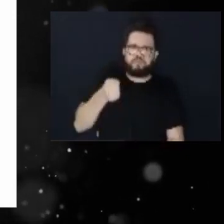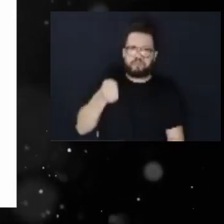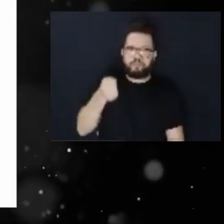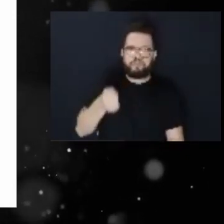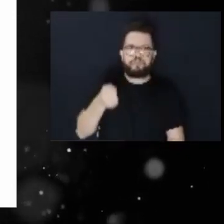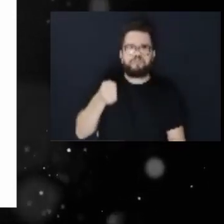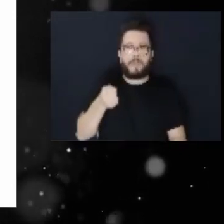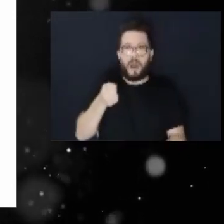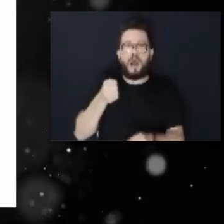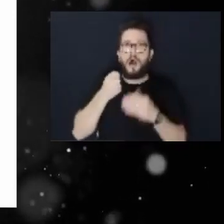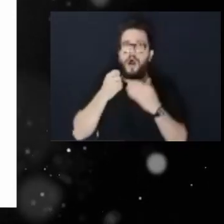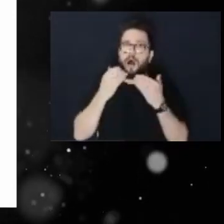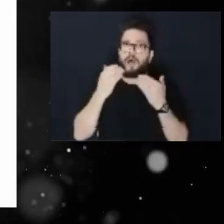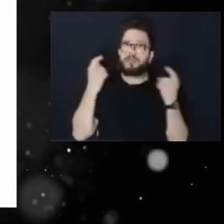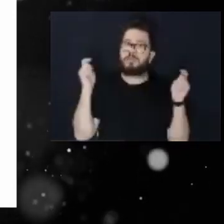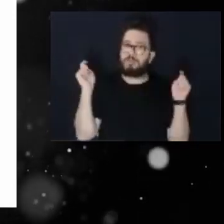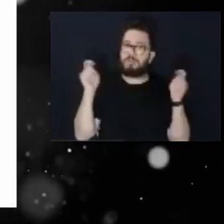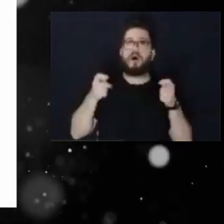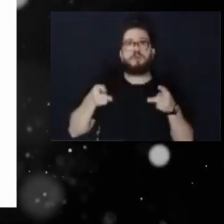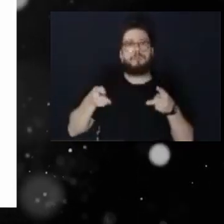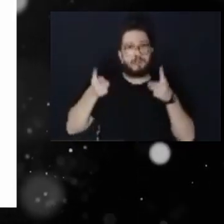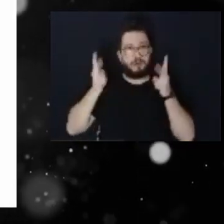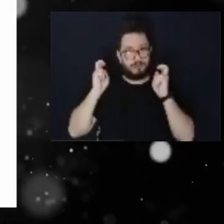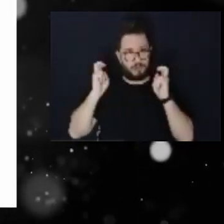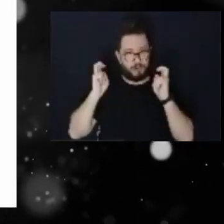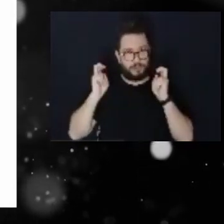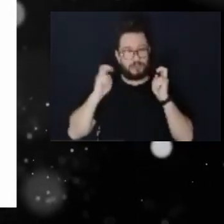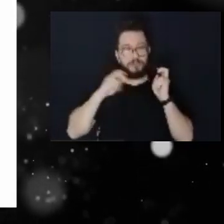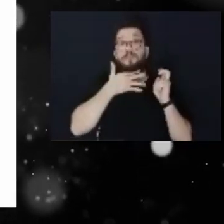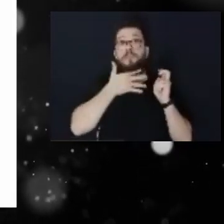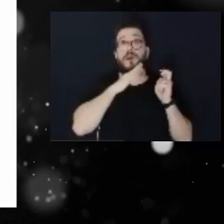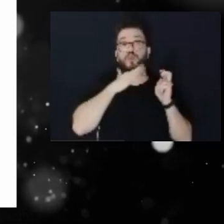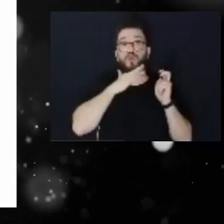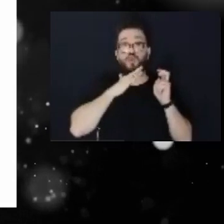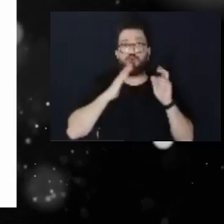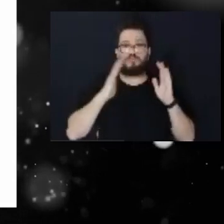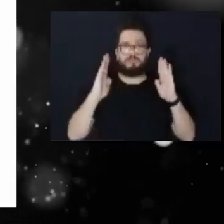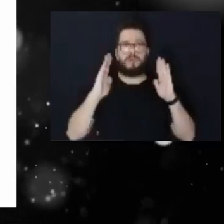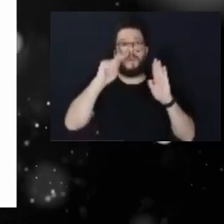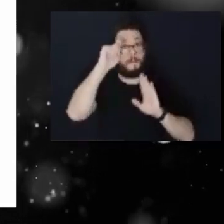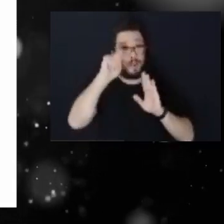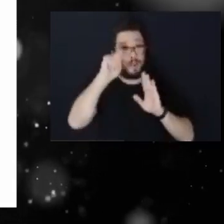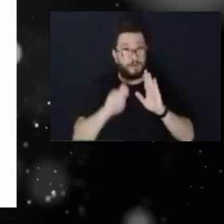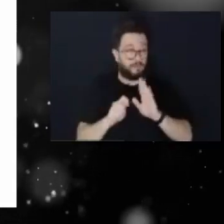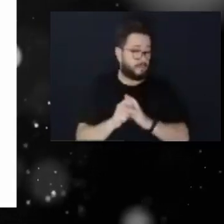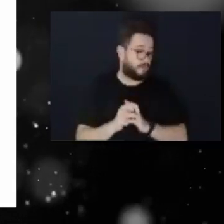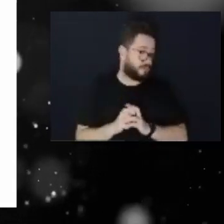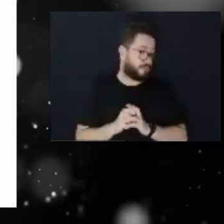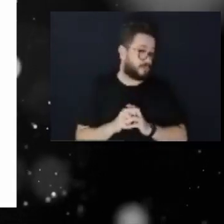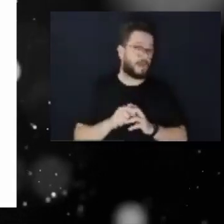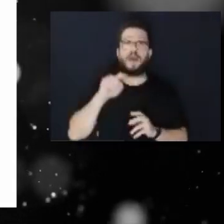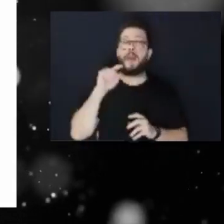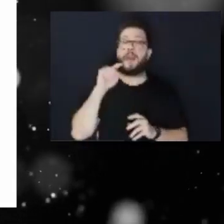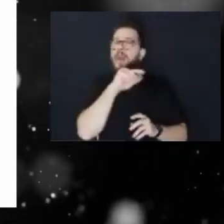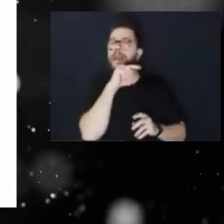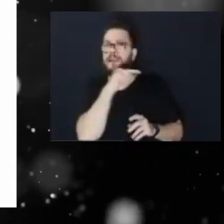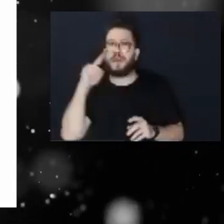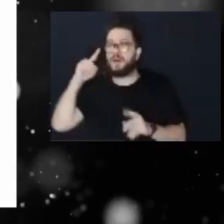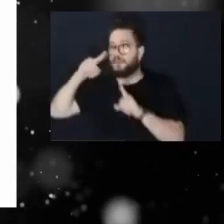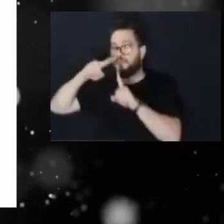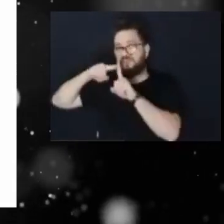observado. Esse índice, para quem tem dúvidas de como ele é calculado, é através dos índices de mobilidade urbana dos